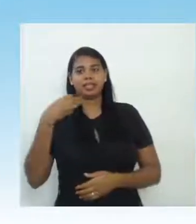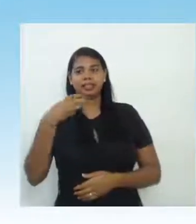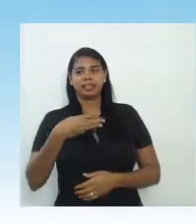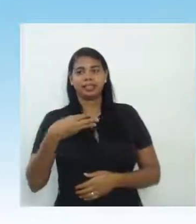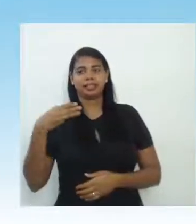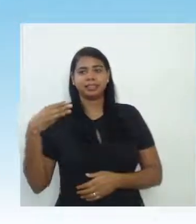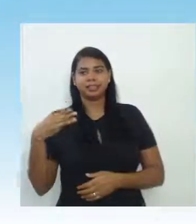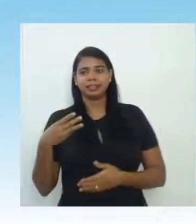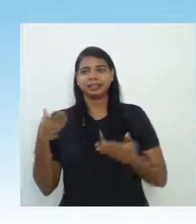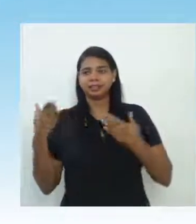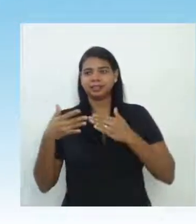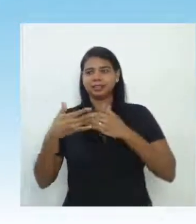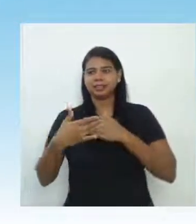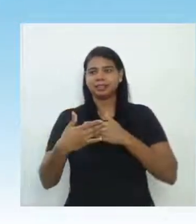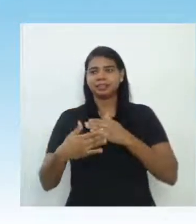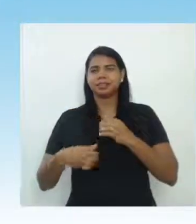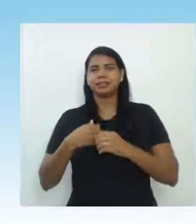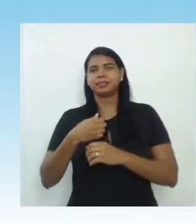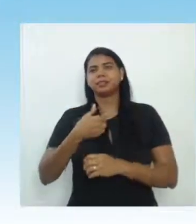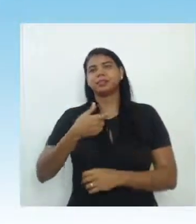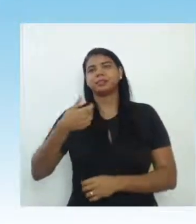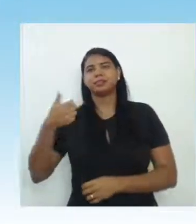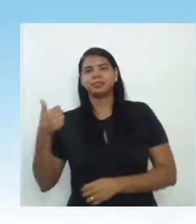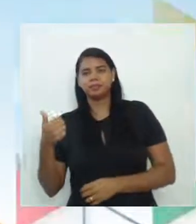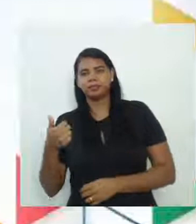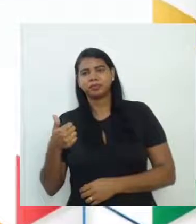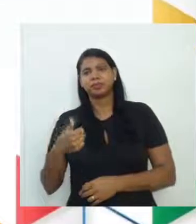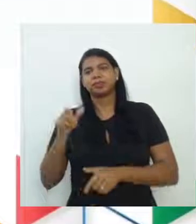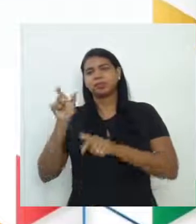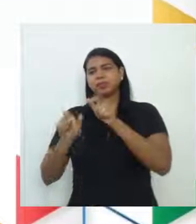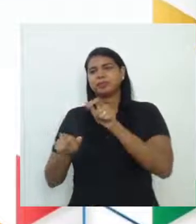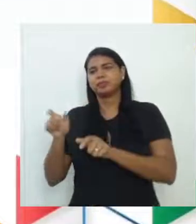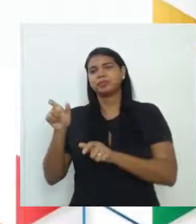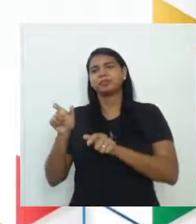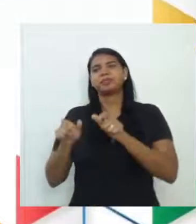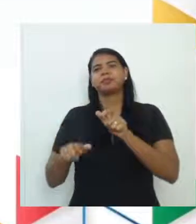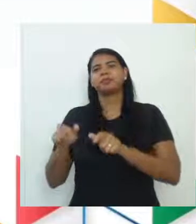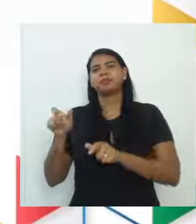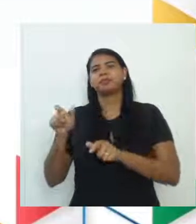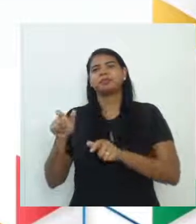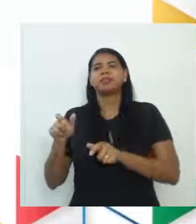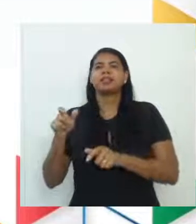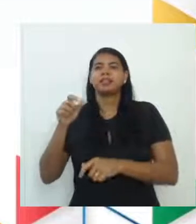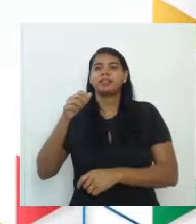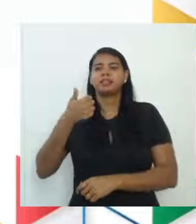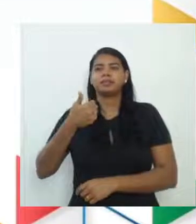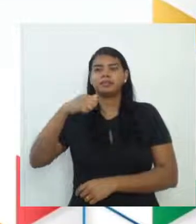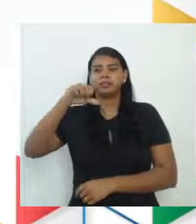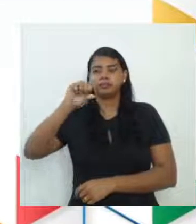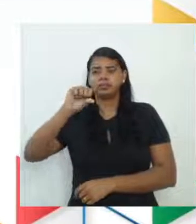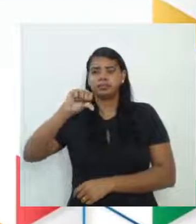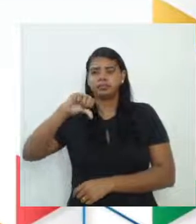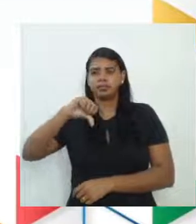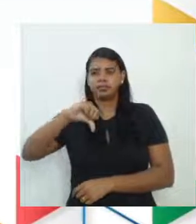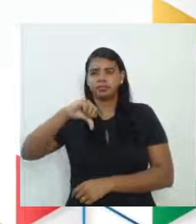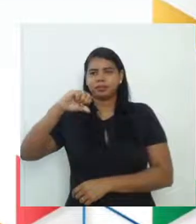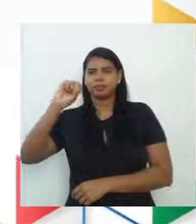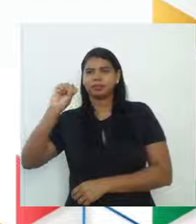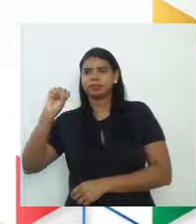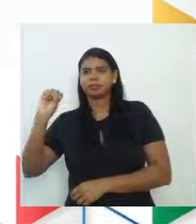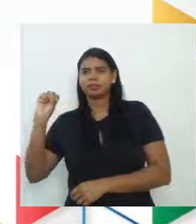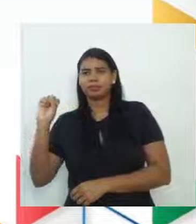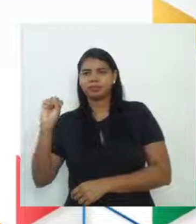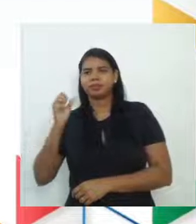agora em 2021, que é a Constituição de 1988. A Constituição Cidadã, a Carta